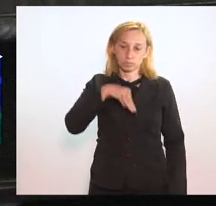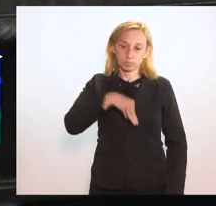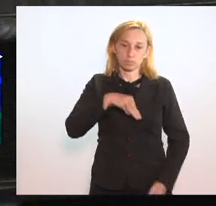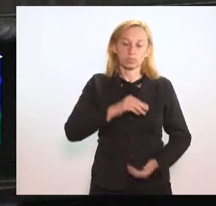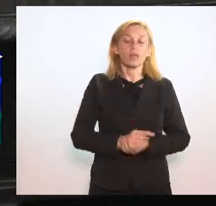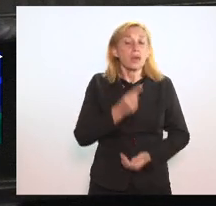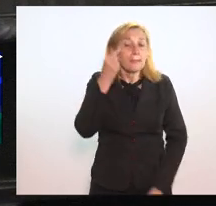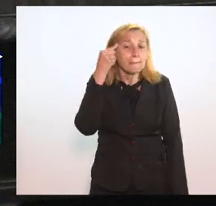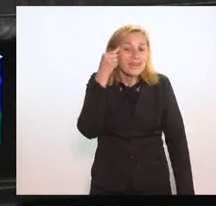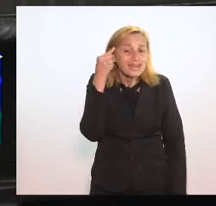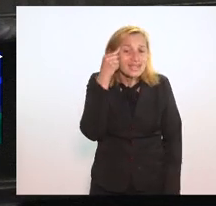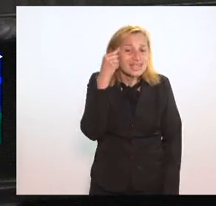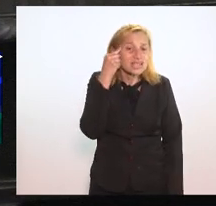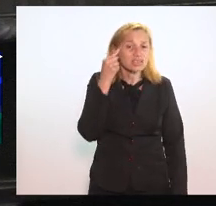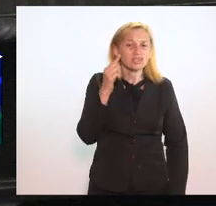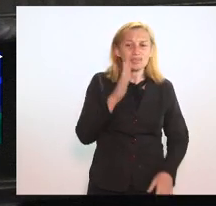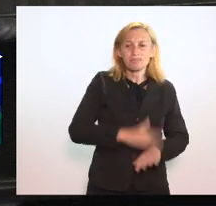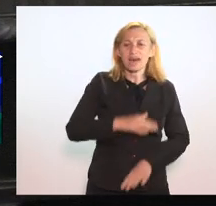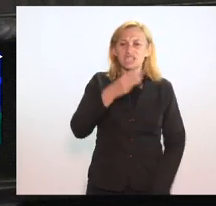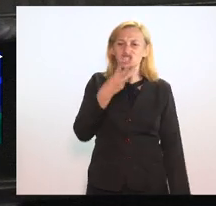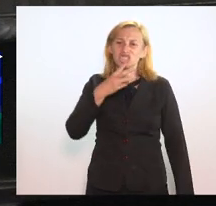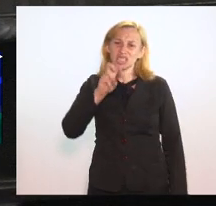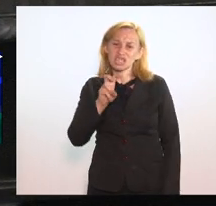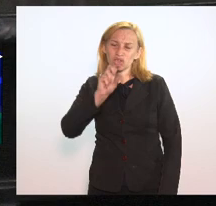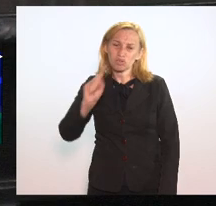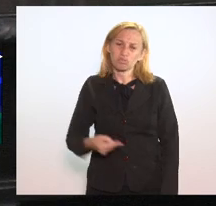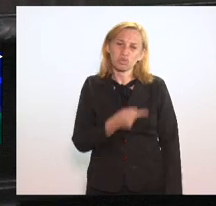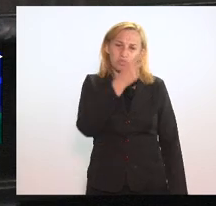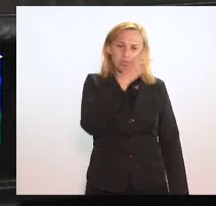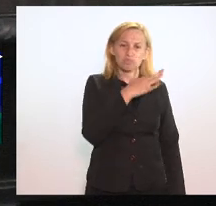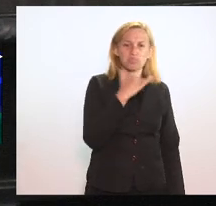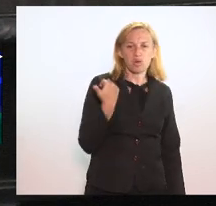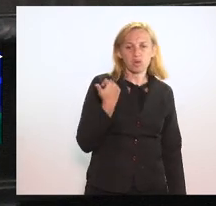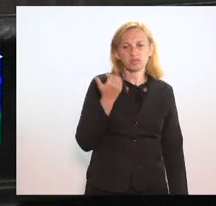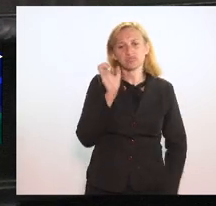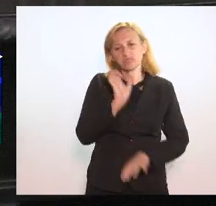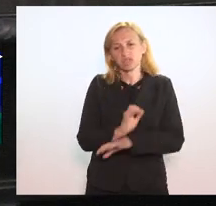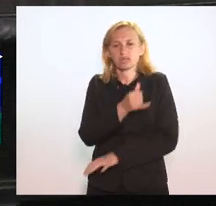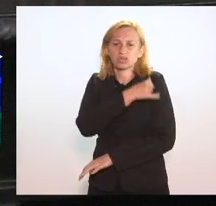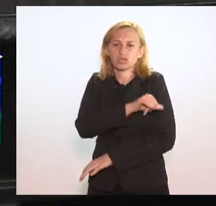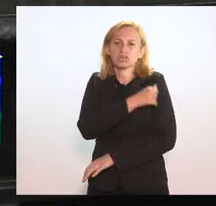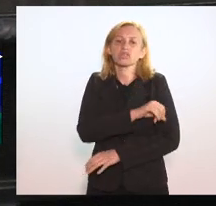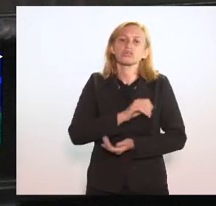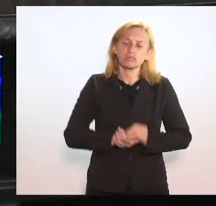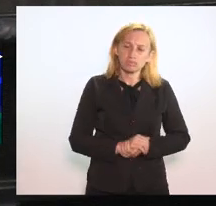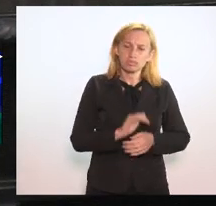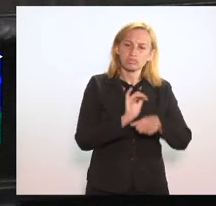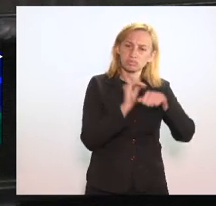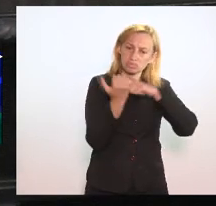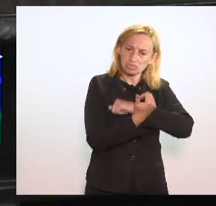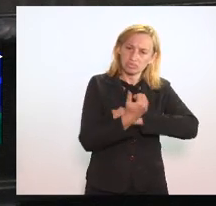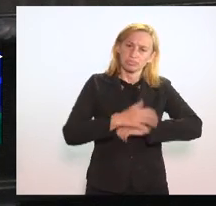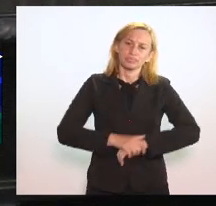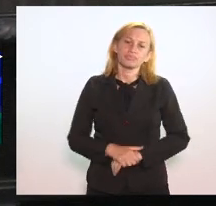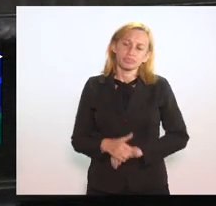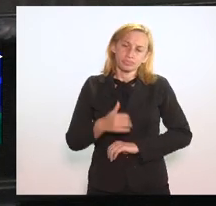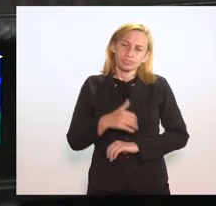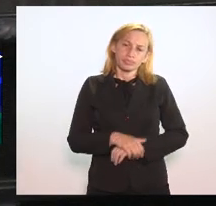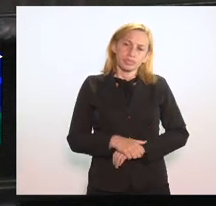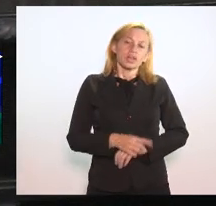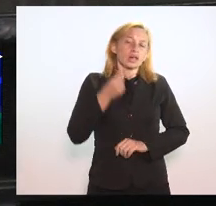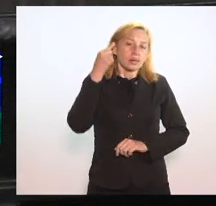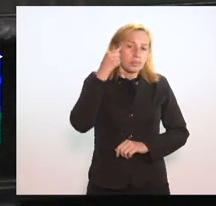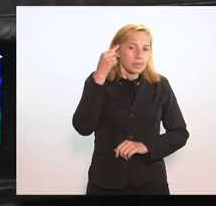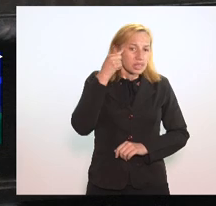pensando nos mais de 35 mil mortes no estado do Rio de Janeiro porque o vídeo 19 e